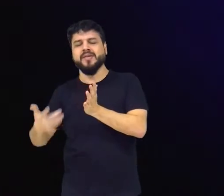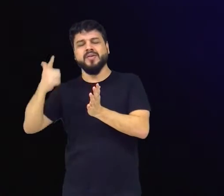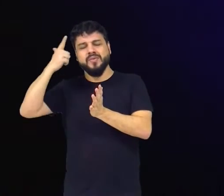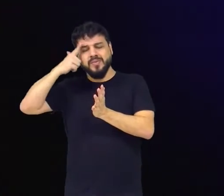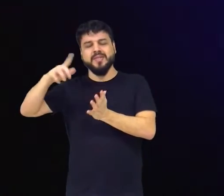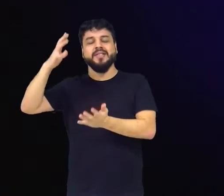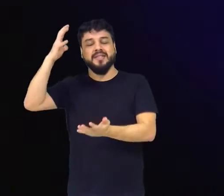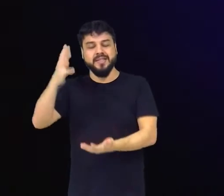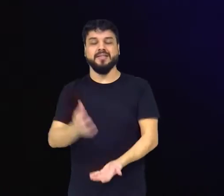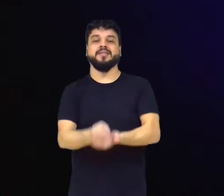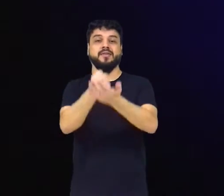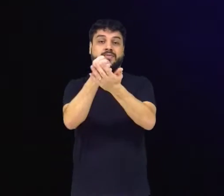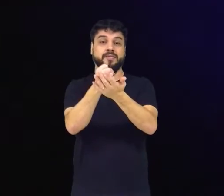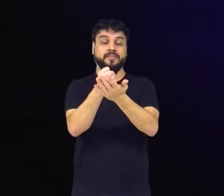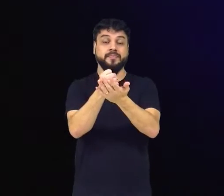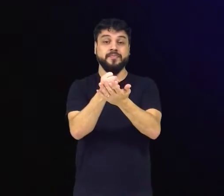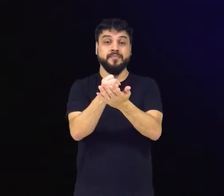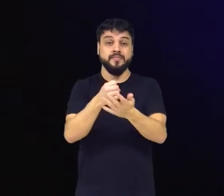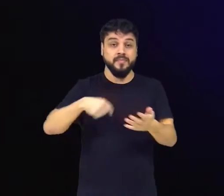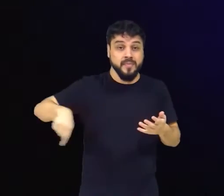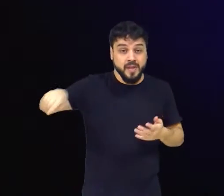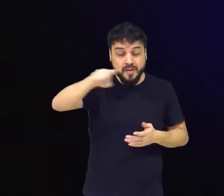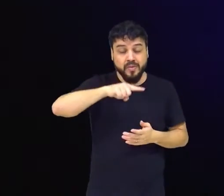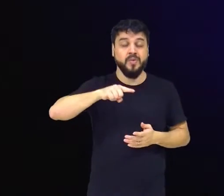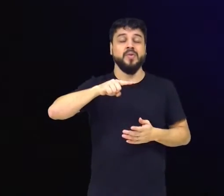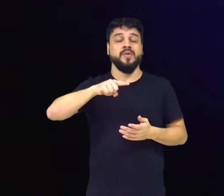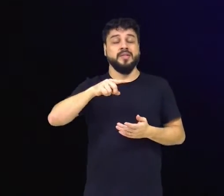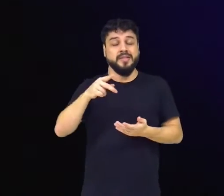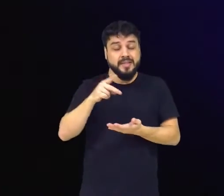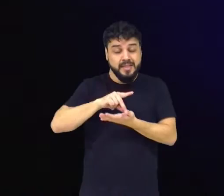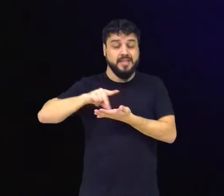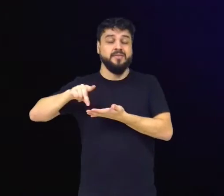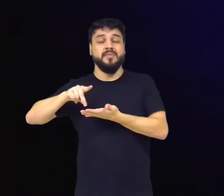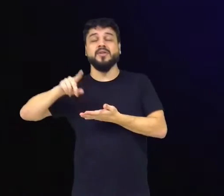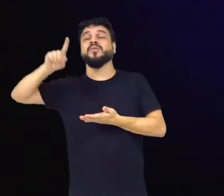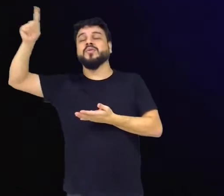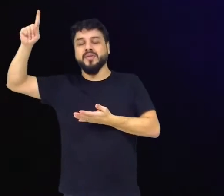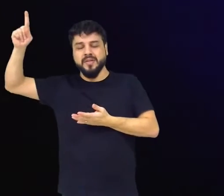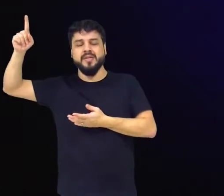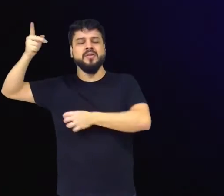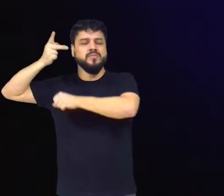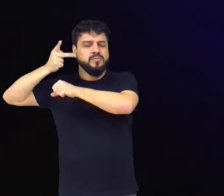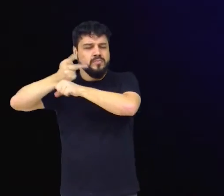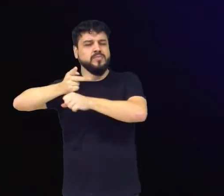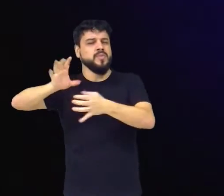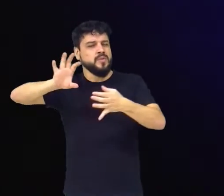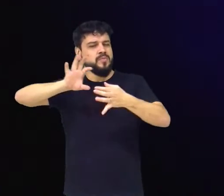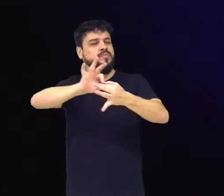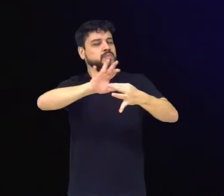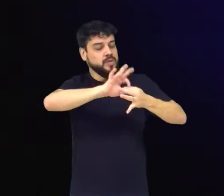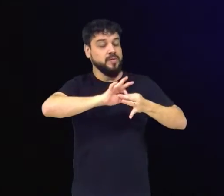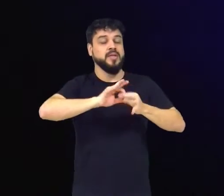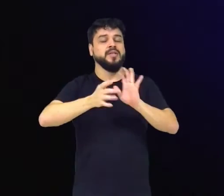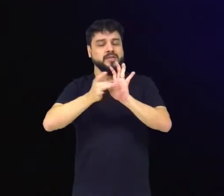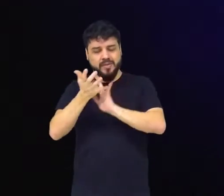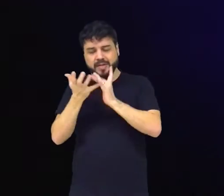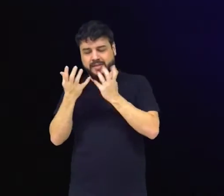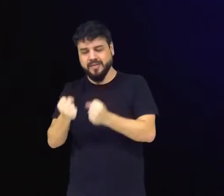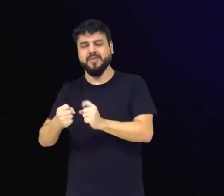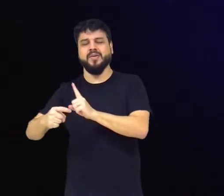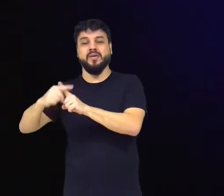ira. Porque se nós, sendo inimigos, fomos reconciliados com Deus pela morte do seu filho, muito mais, tendo sido